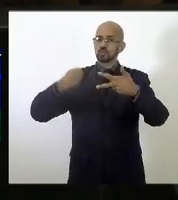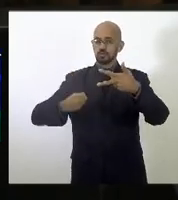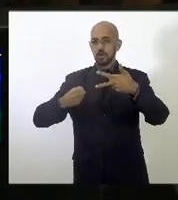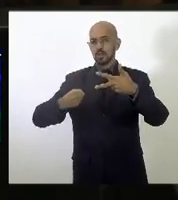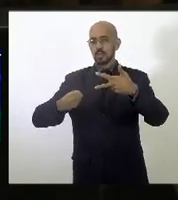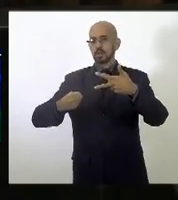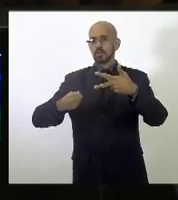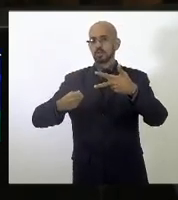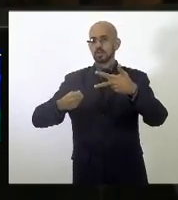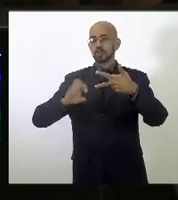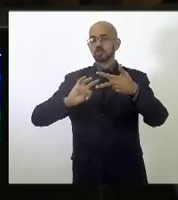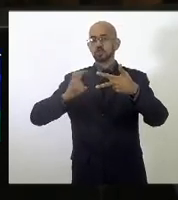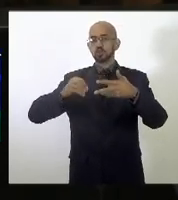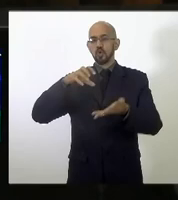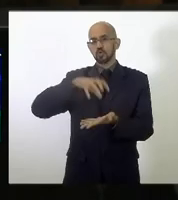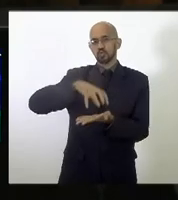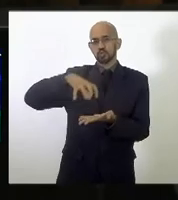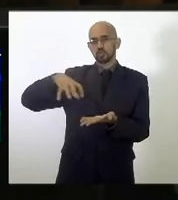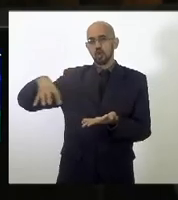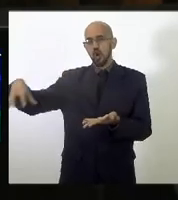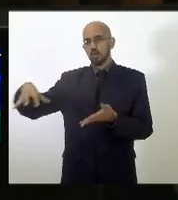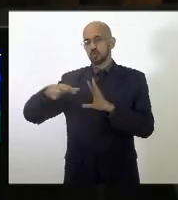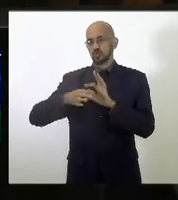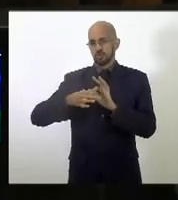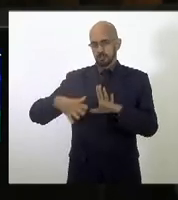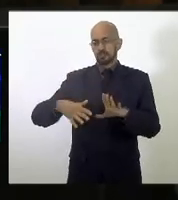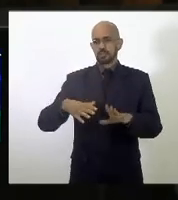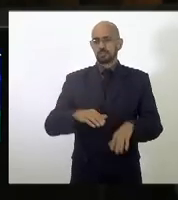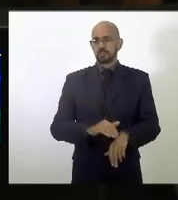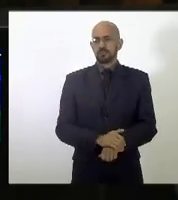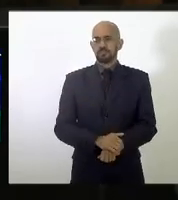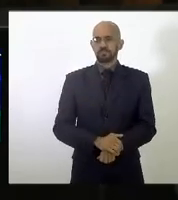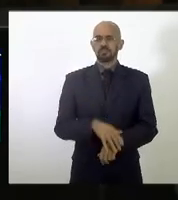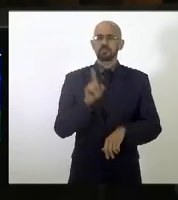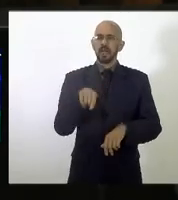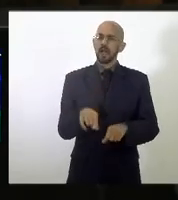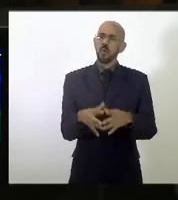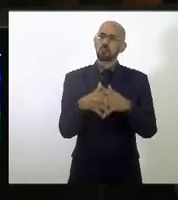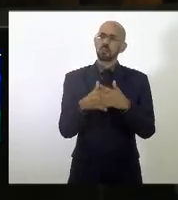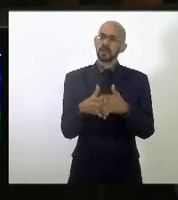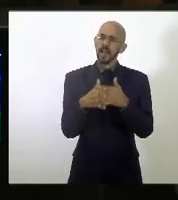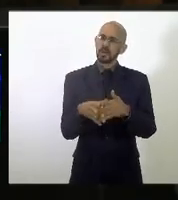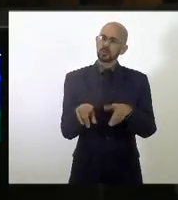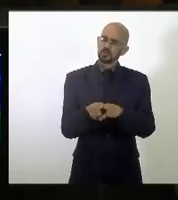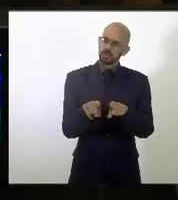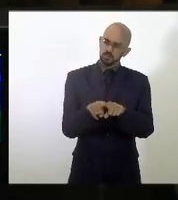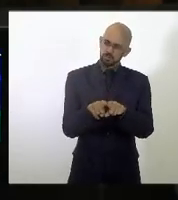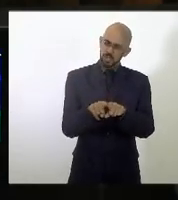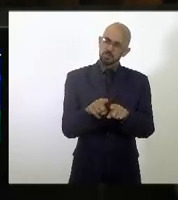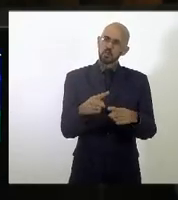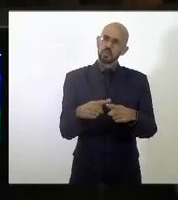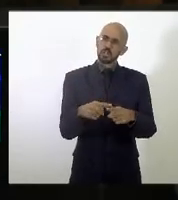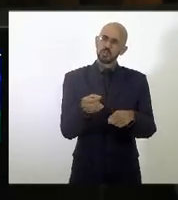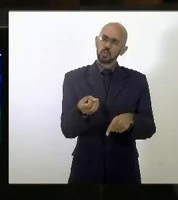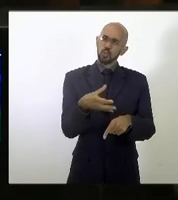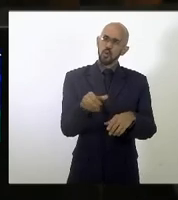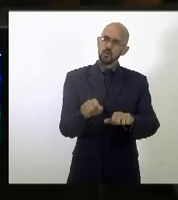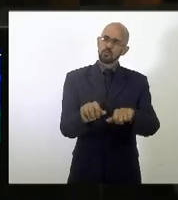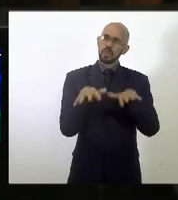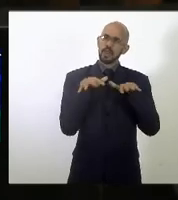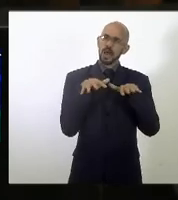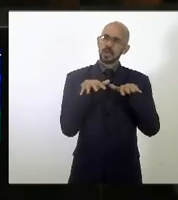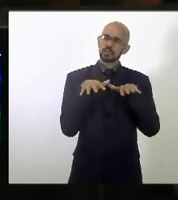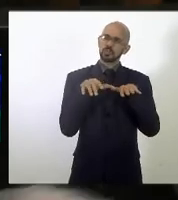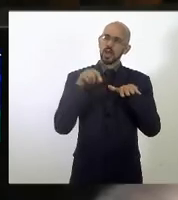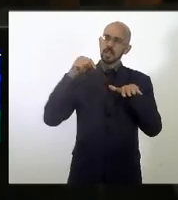de todos os órgãos autônomos. E é muito emblemático também que esse novo plenário esteja onde era